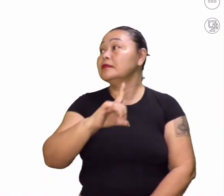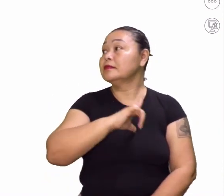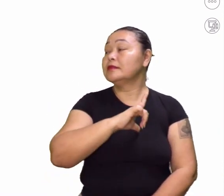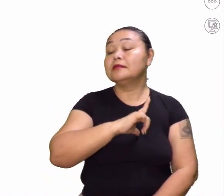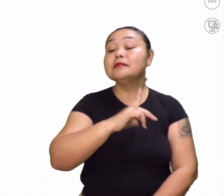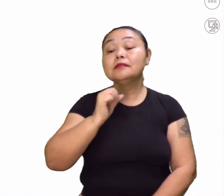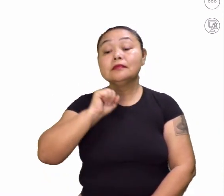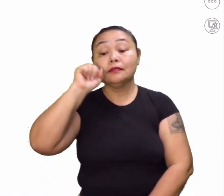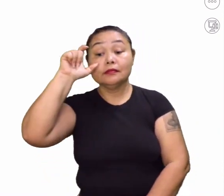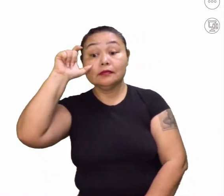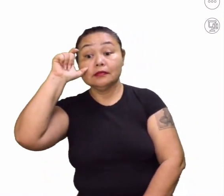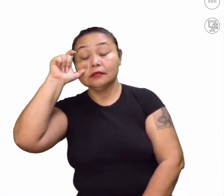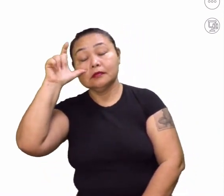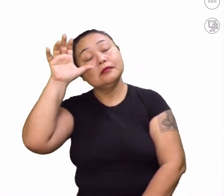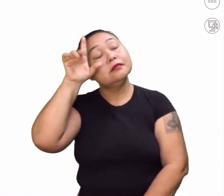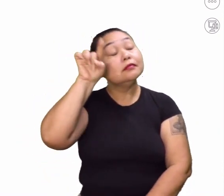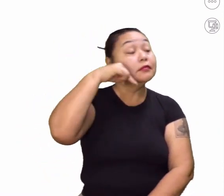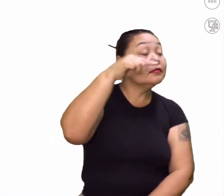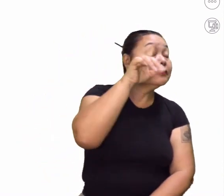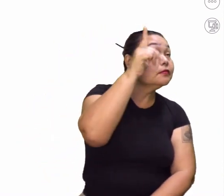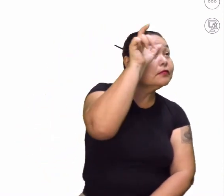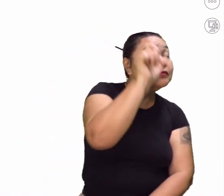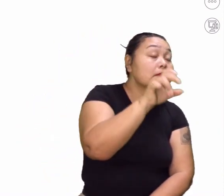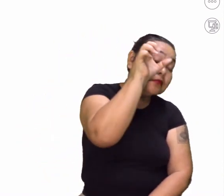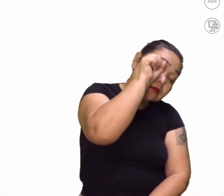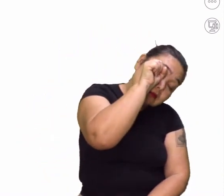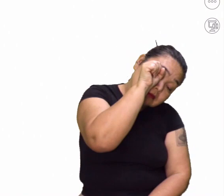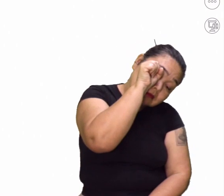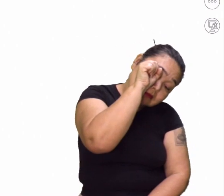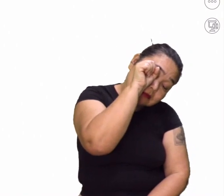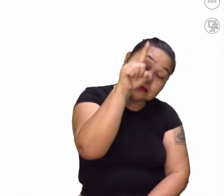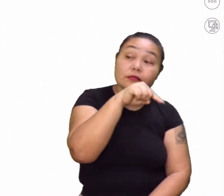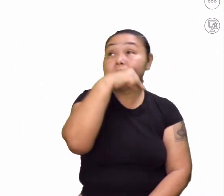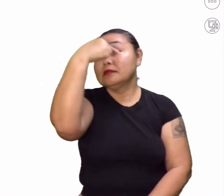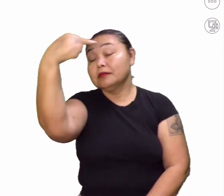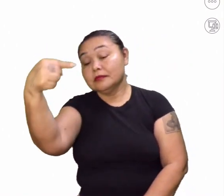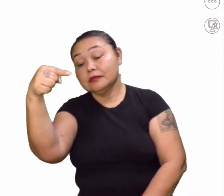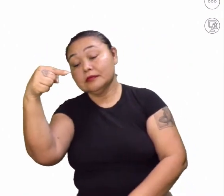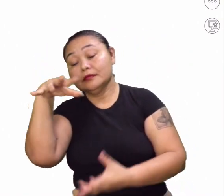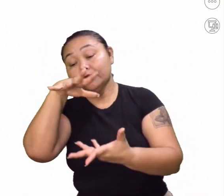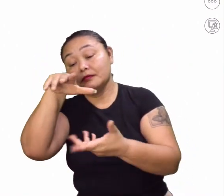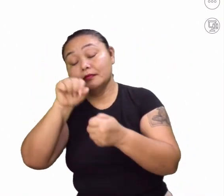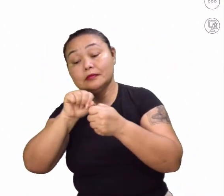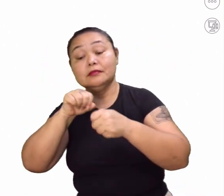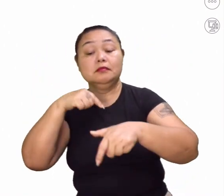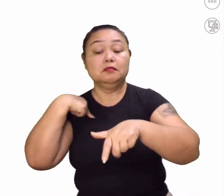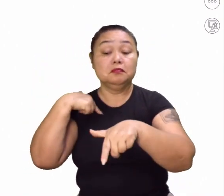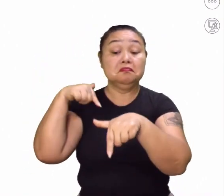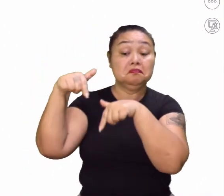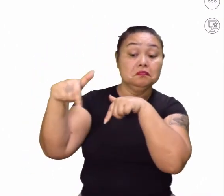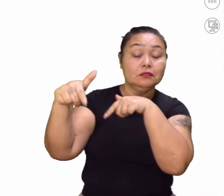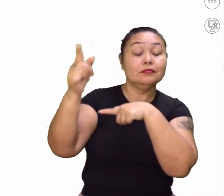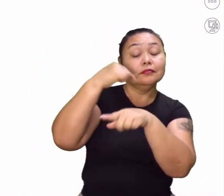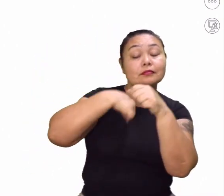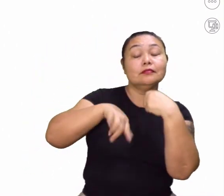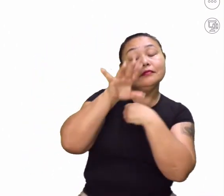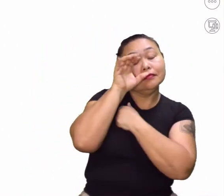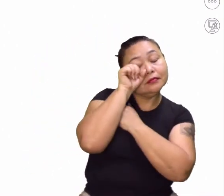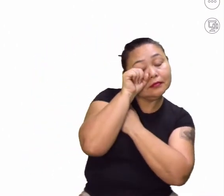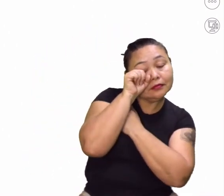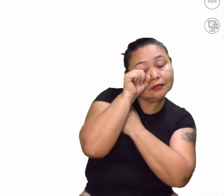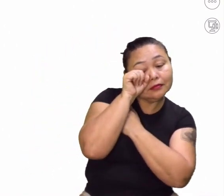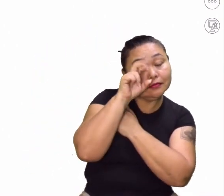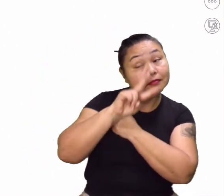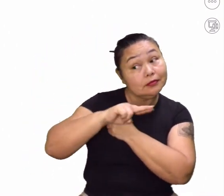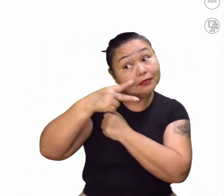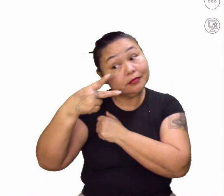está acordada, outros estão dormindo, e tem gente que no outro lado do mundo Está na ativa, tá né? na ativa enquanto a gente dorme. Muito